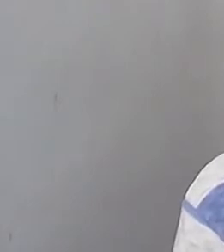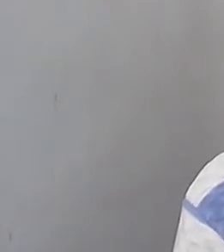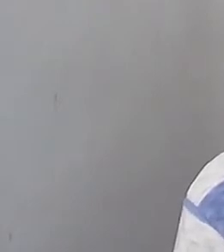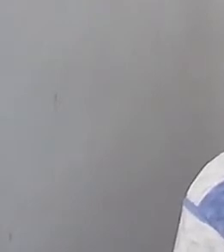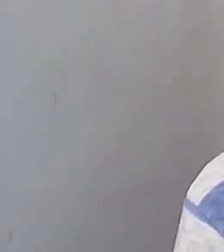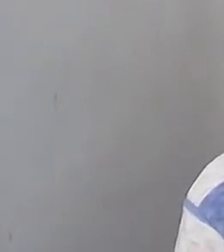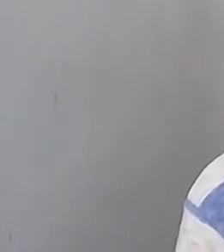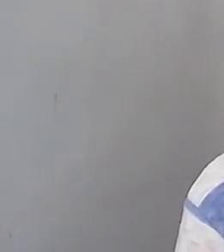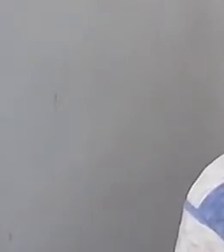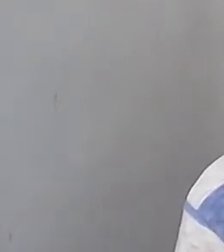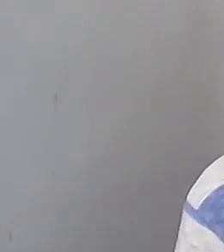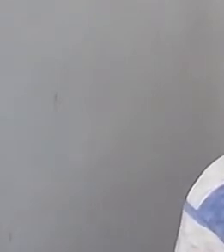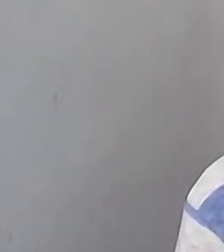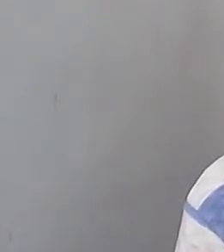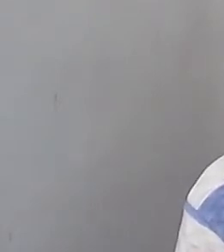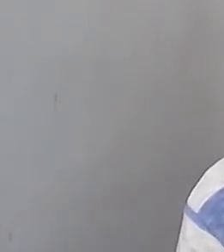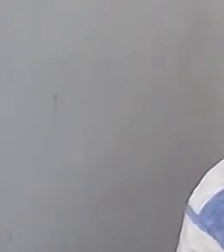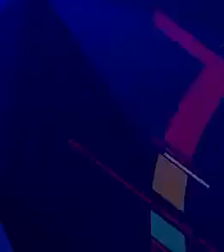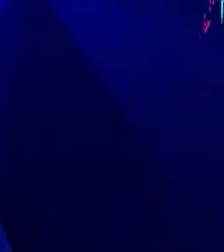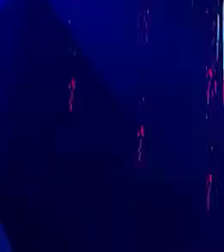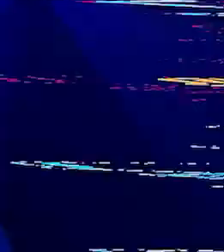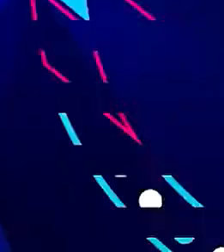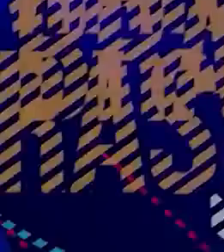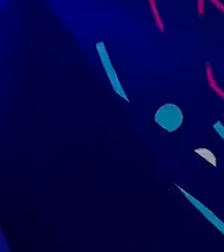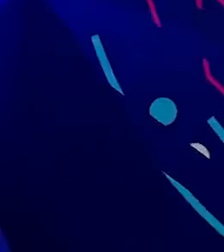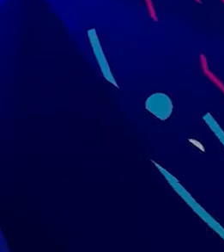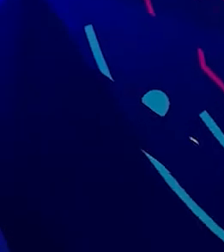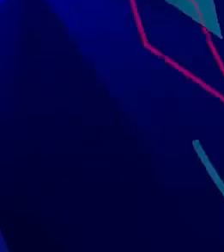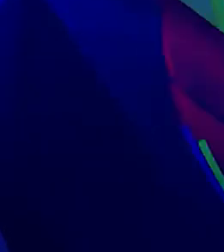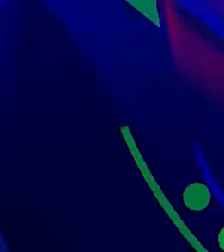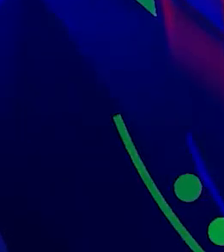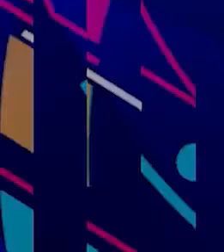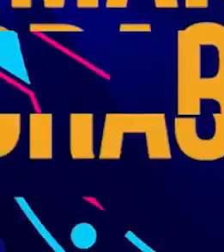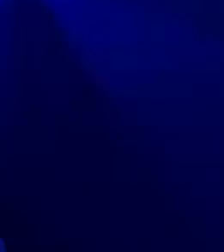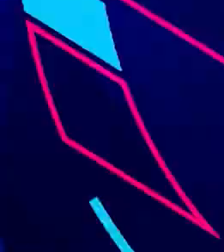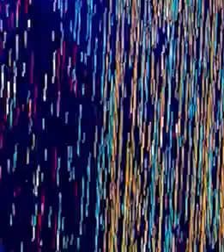galera! Mas chega de papo e vamos ao que interessa.